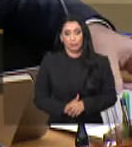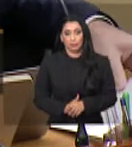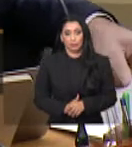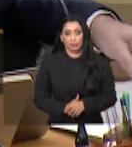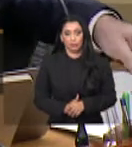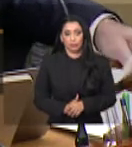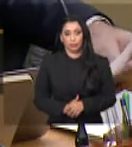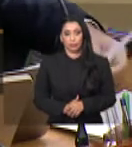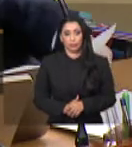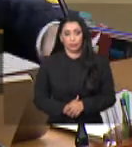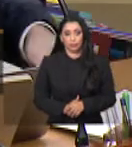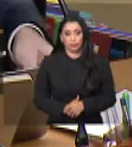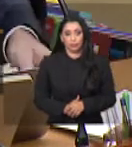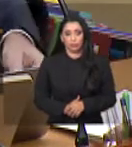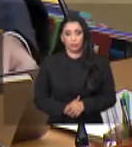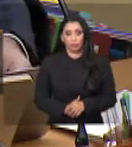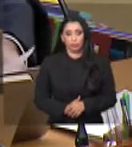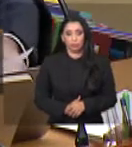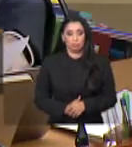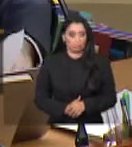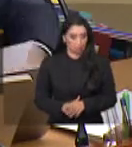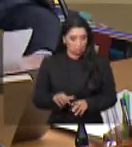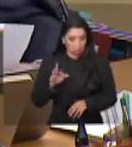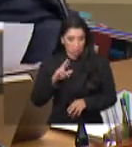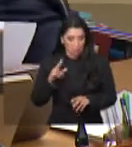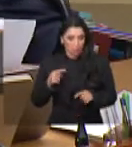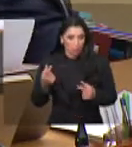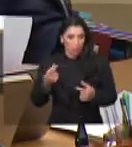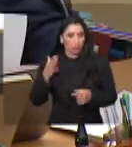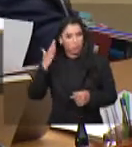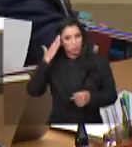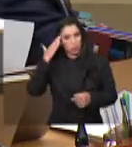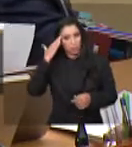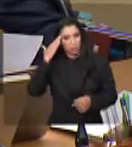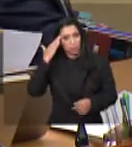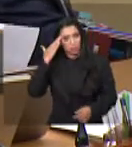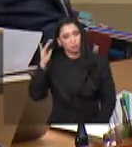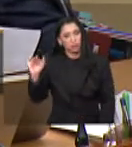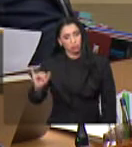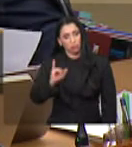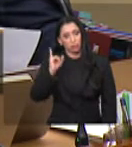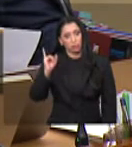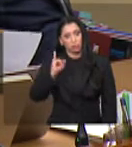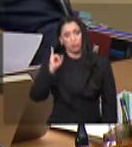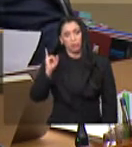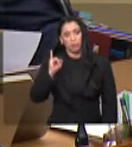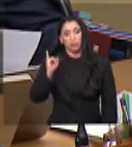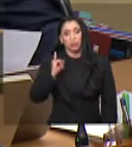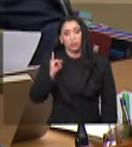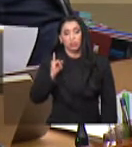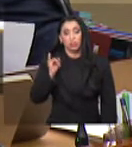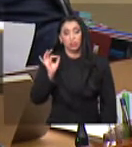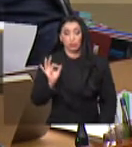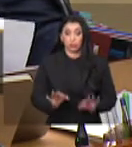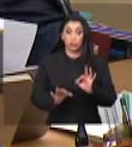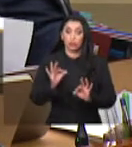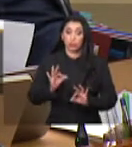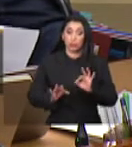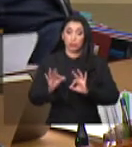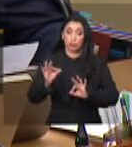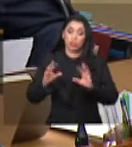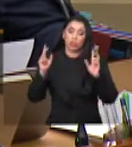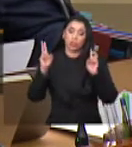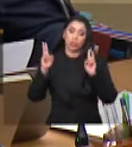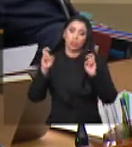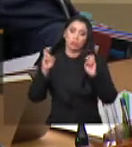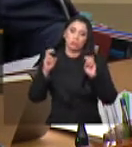eu não como disse eu não questiono a relevância jurídica da temática mas eu